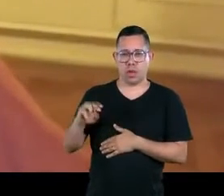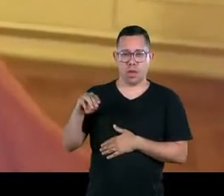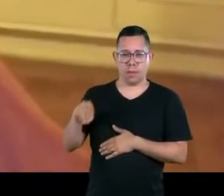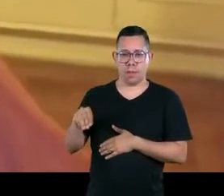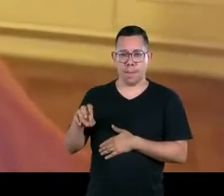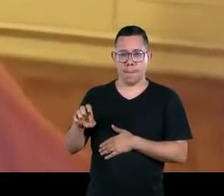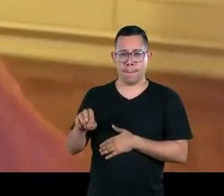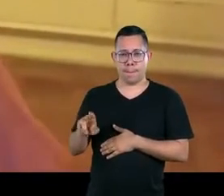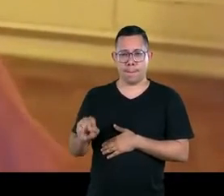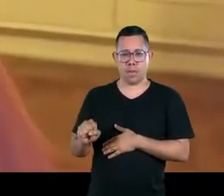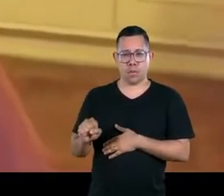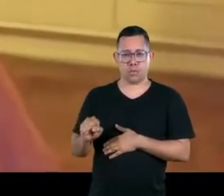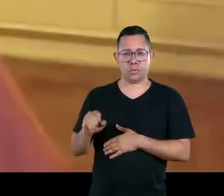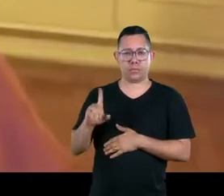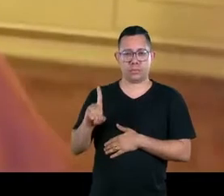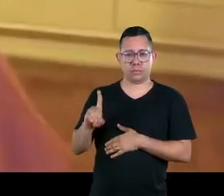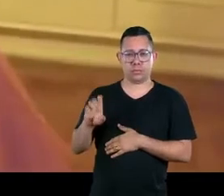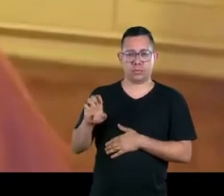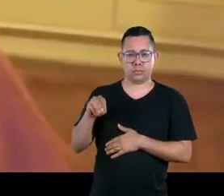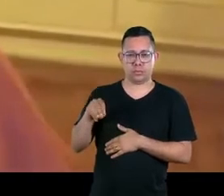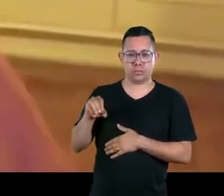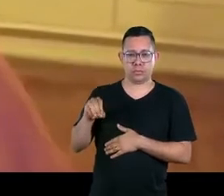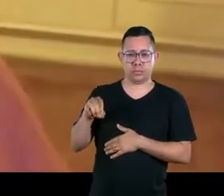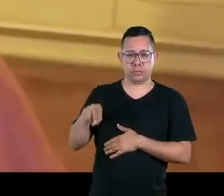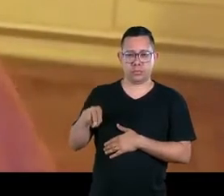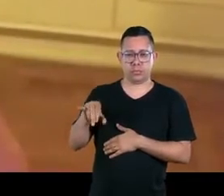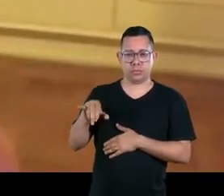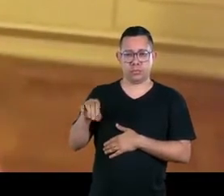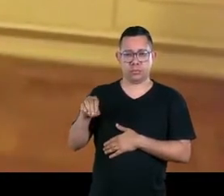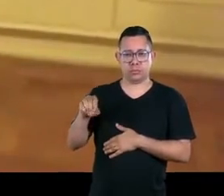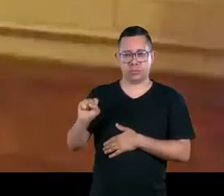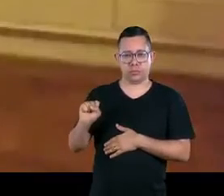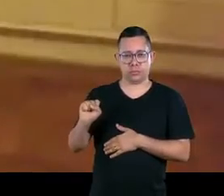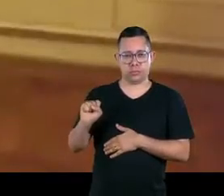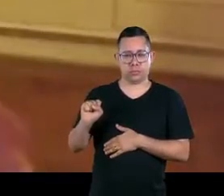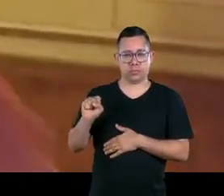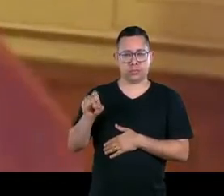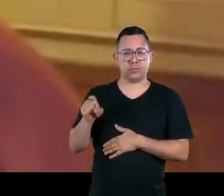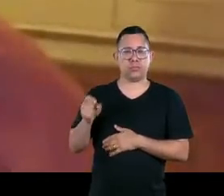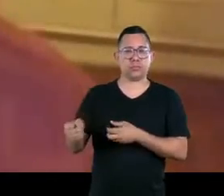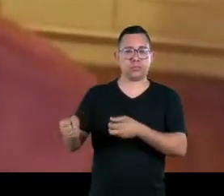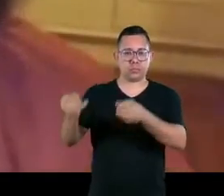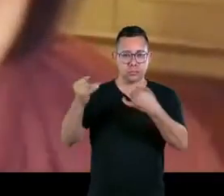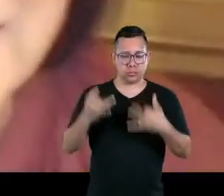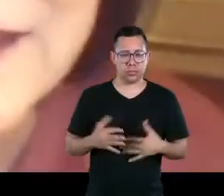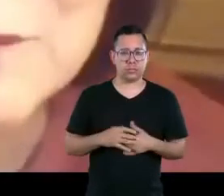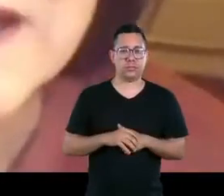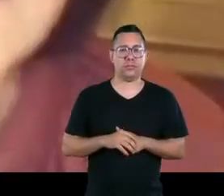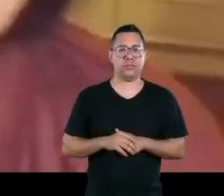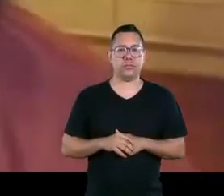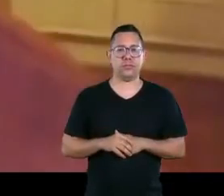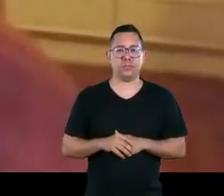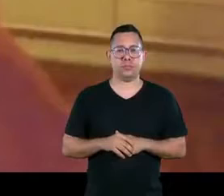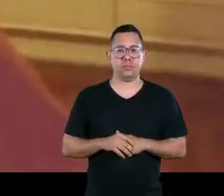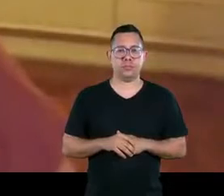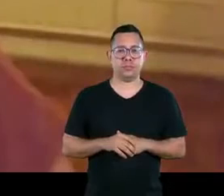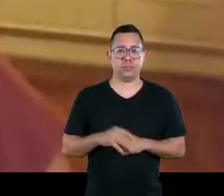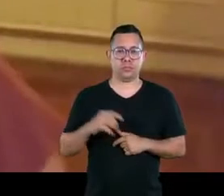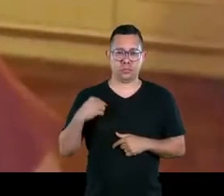no Brasil em 97 pela Bertrand Brasil. Ele diz: "Não sou daqueles que têm uma carreira,